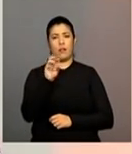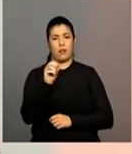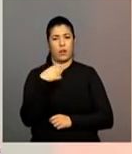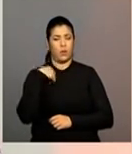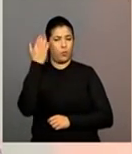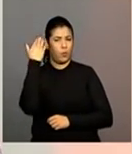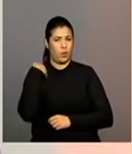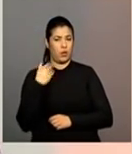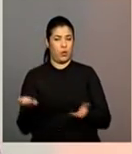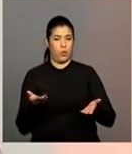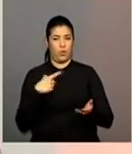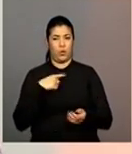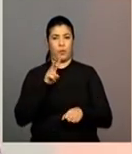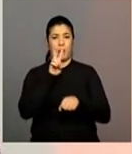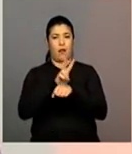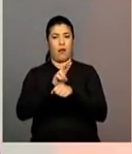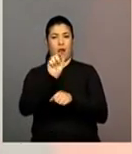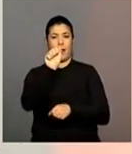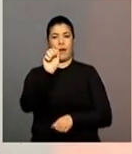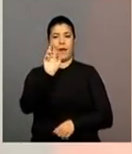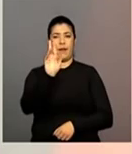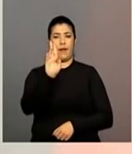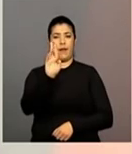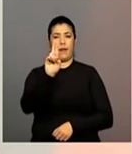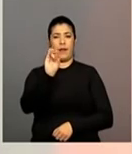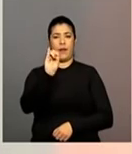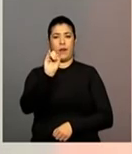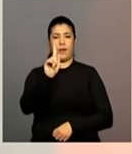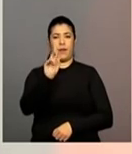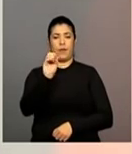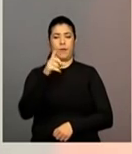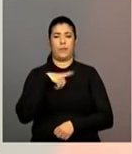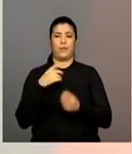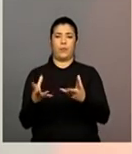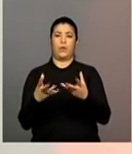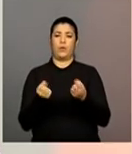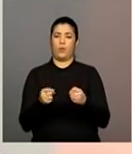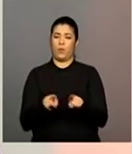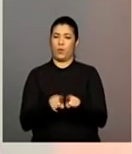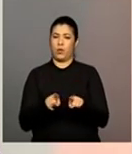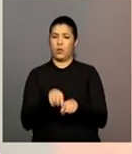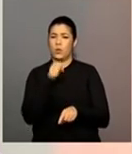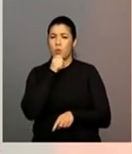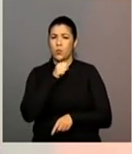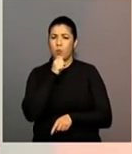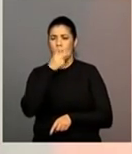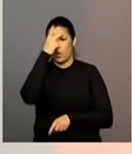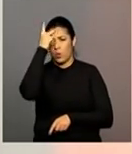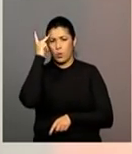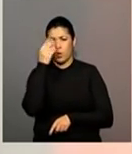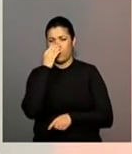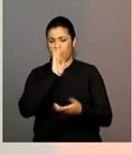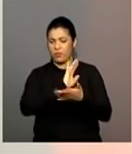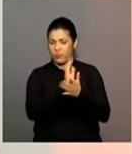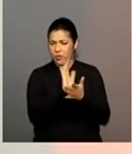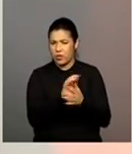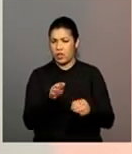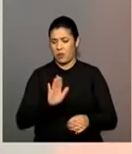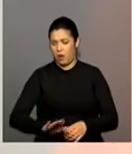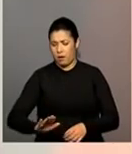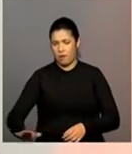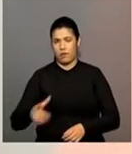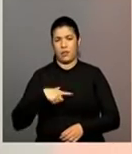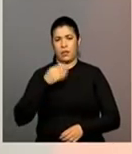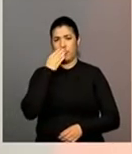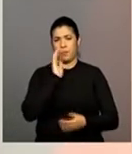nossos abrigos os nossos serviços de acolhimento a gente tá falando de idosos acolhidos estamos falando de meninos em em serviço de de